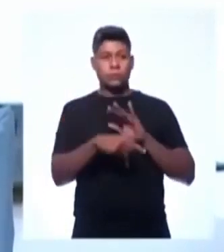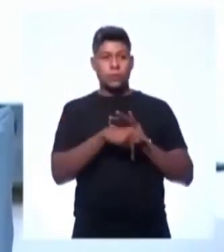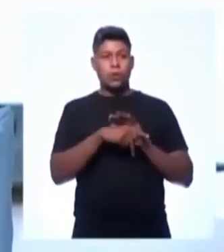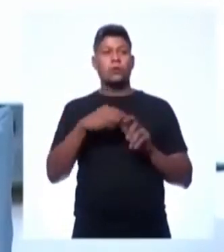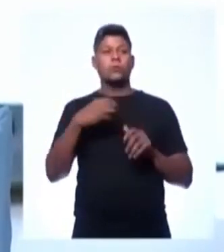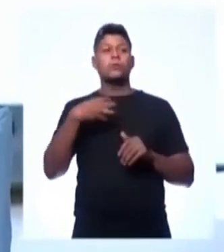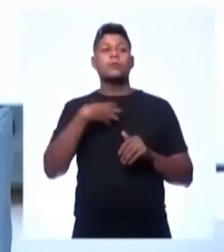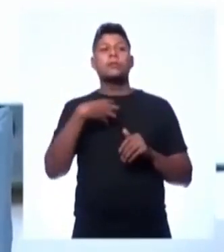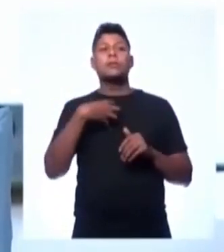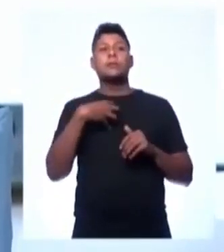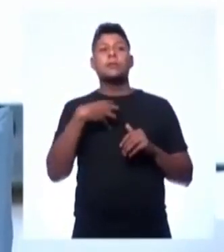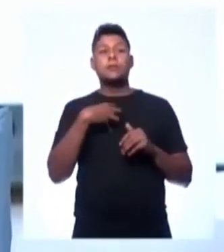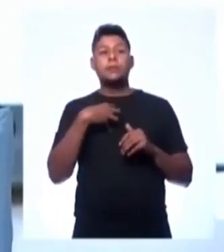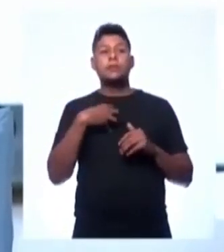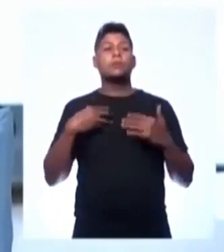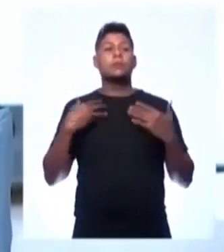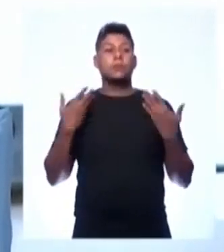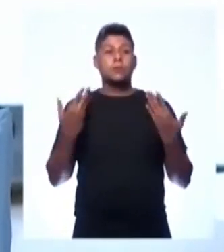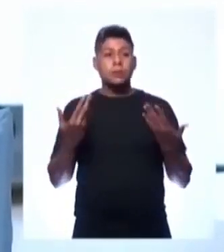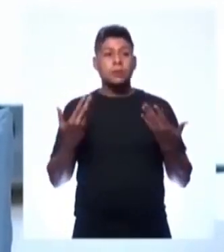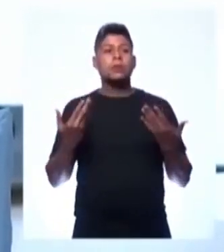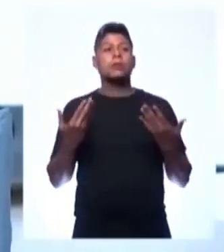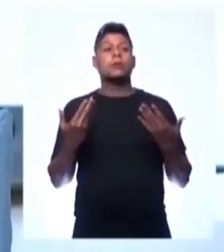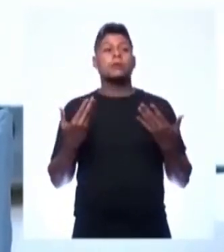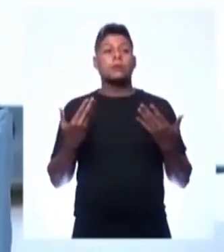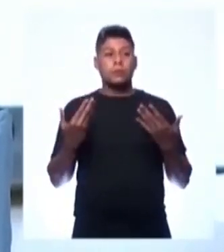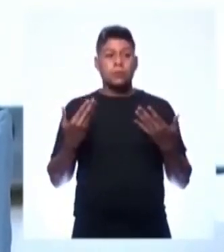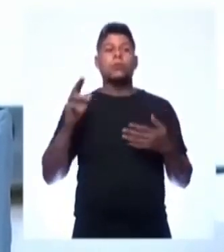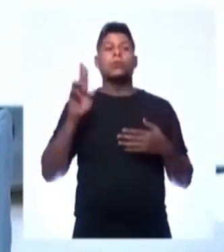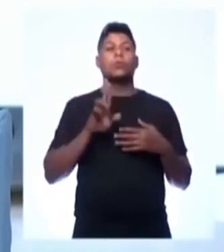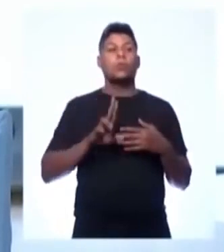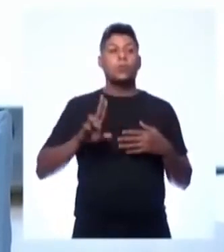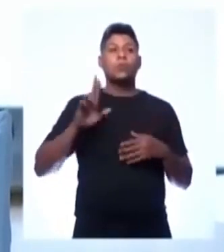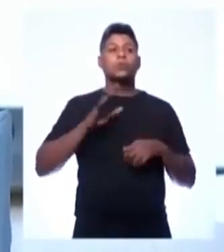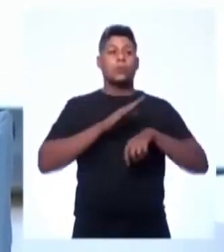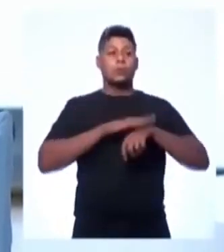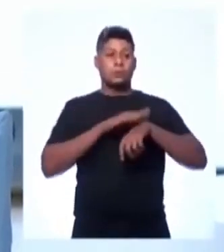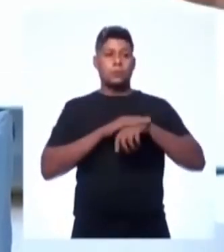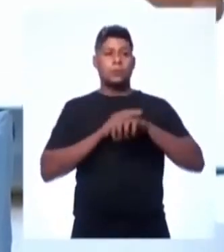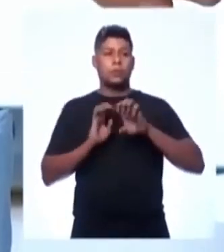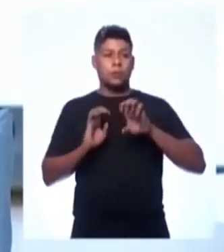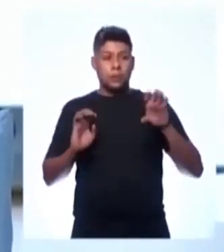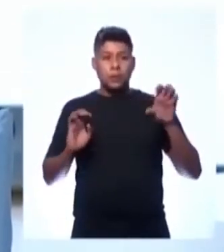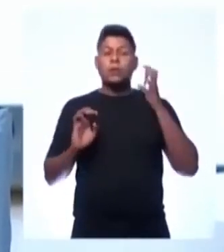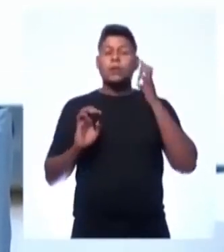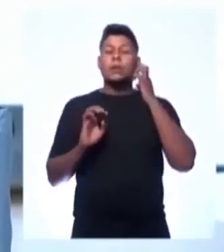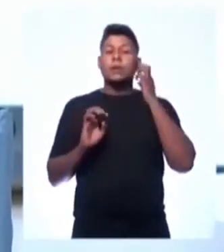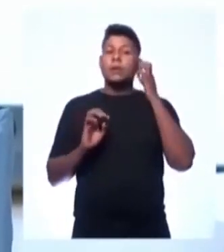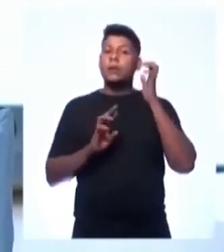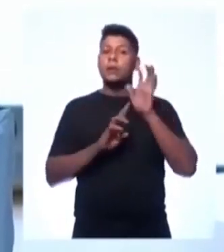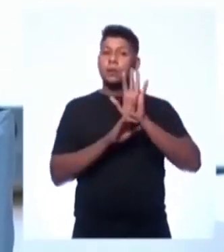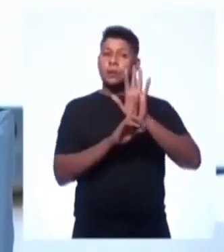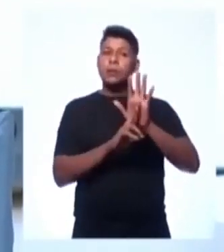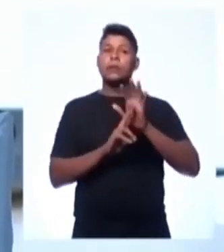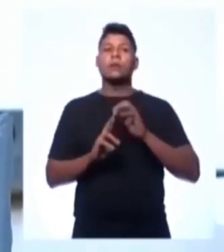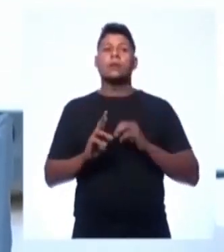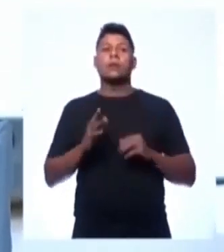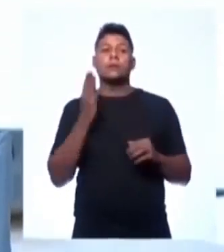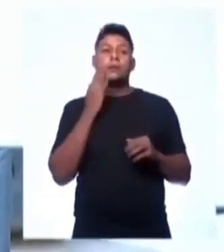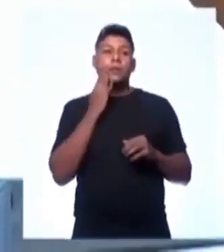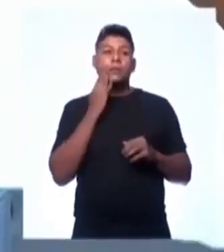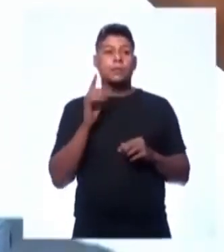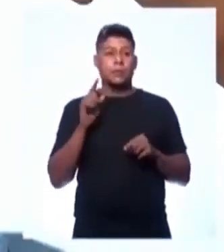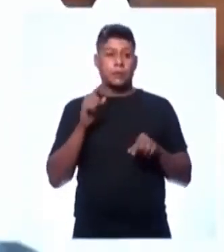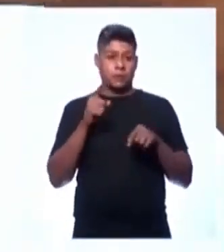sentido. Então a corrente elétrica, usando aqui a mão esquerda, eu vou representar a corrente aqui com o meu